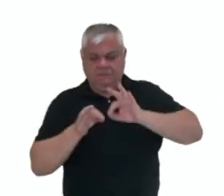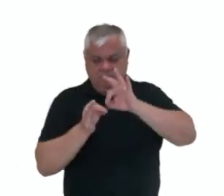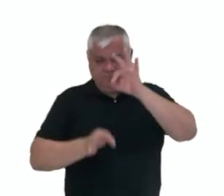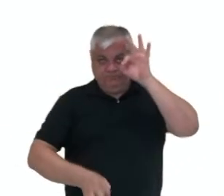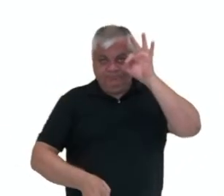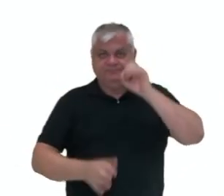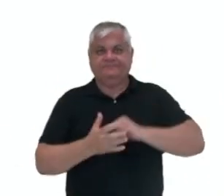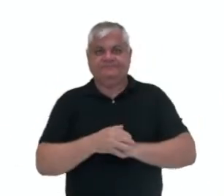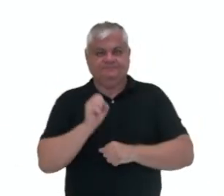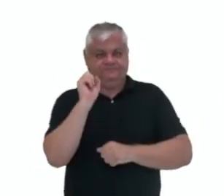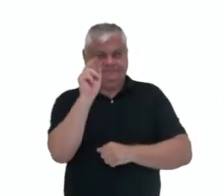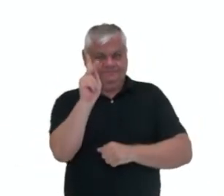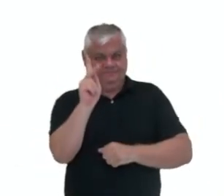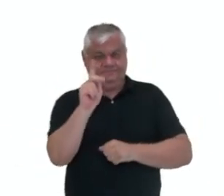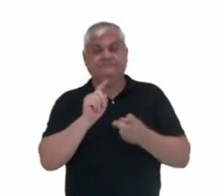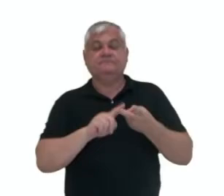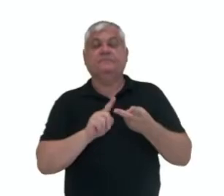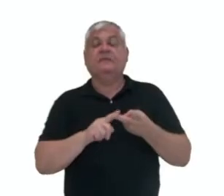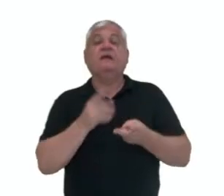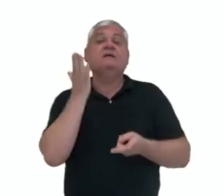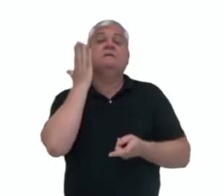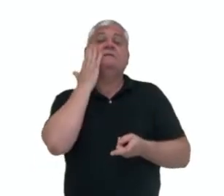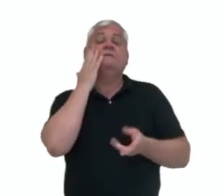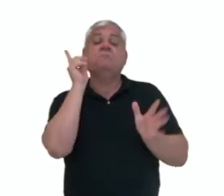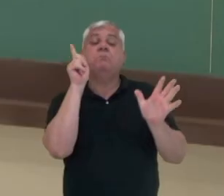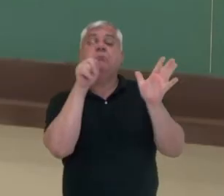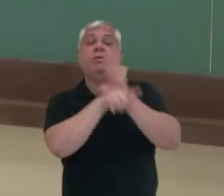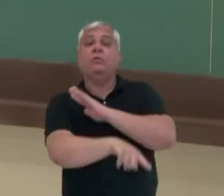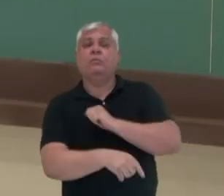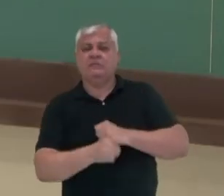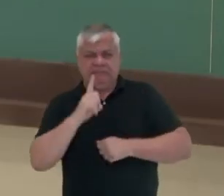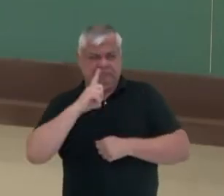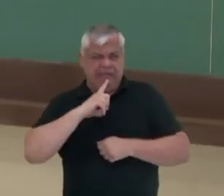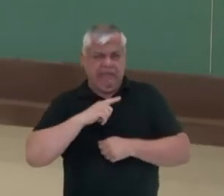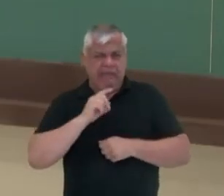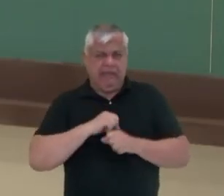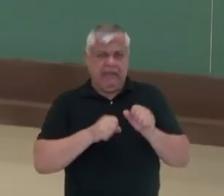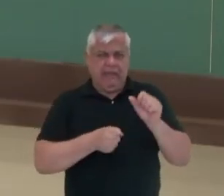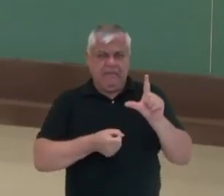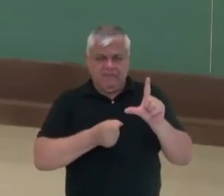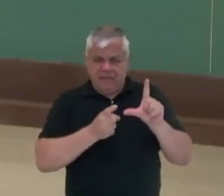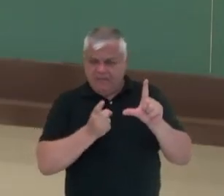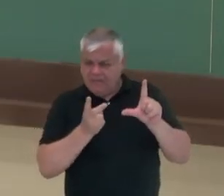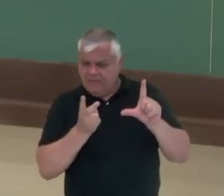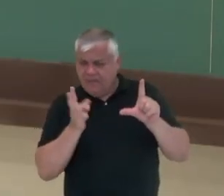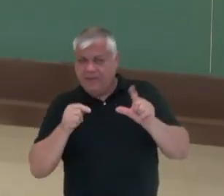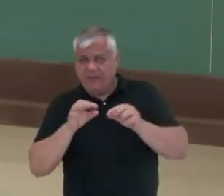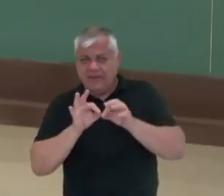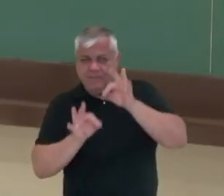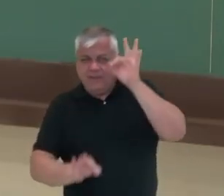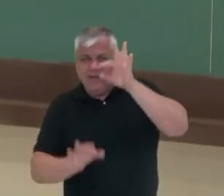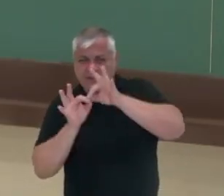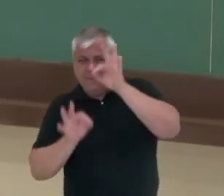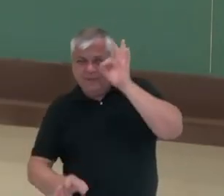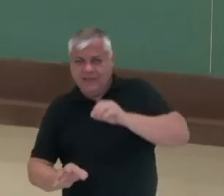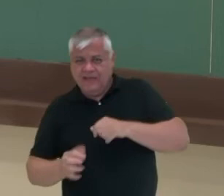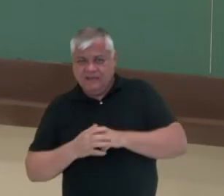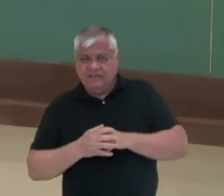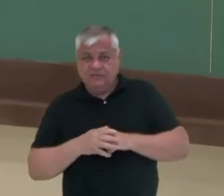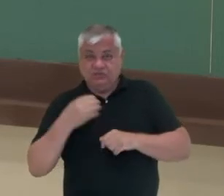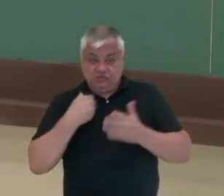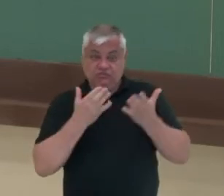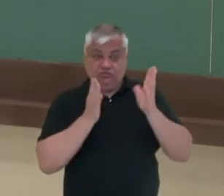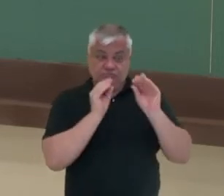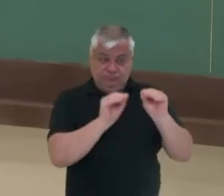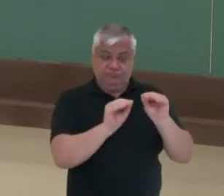aqui o nosso gráfico. O que eu queria saber? Há outras possibilidades de comprimento para a camiseta, além das medidas expressas